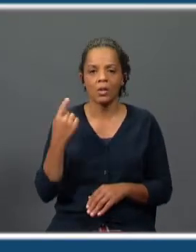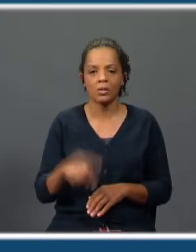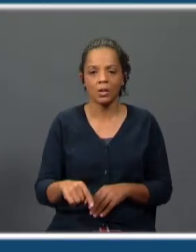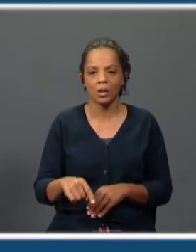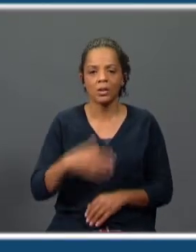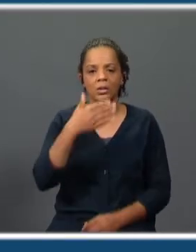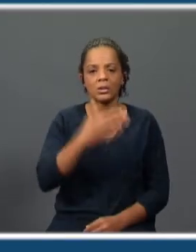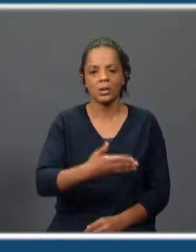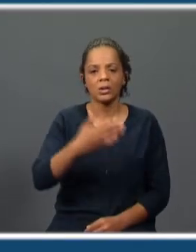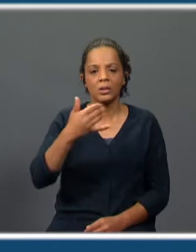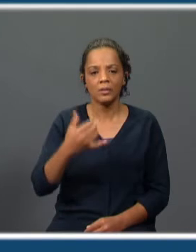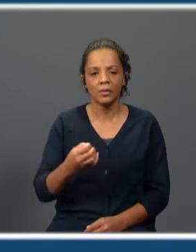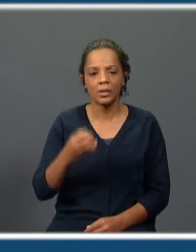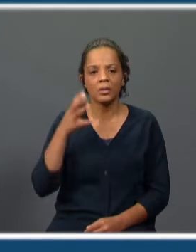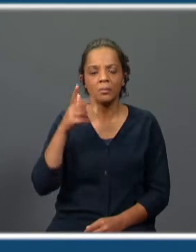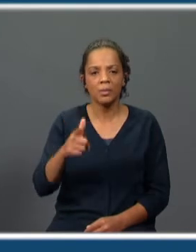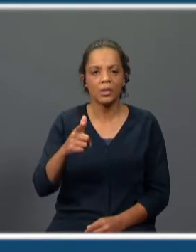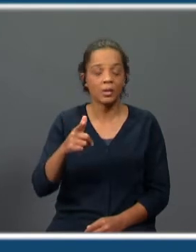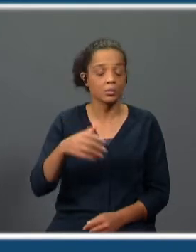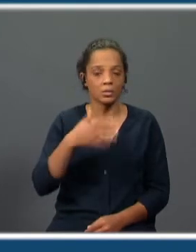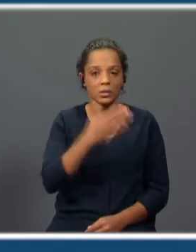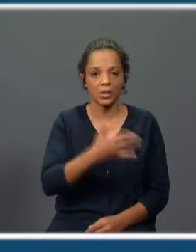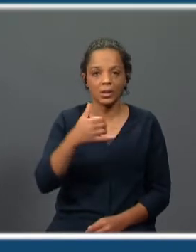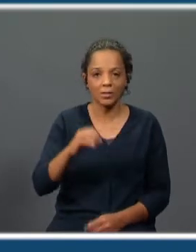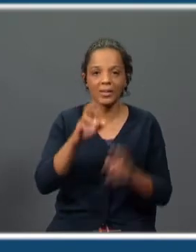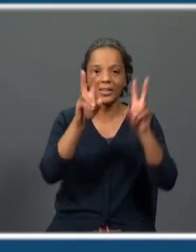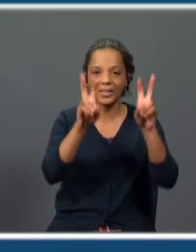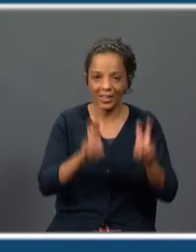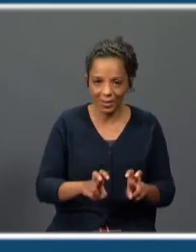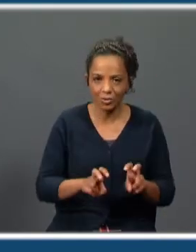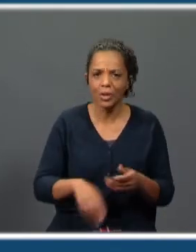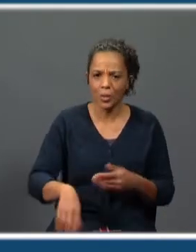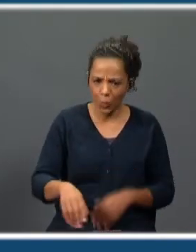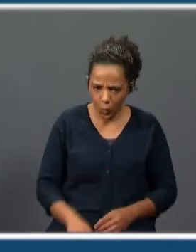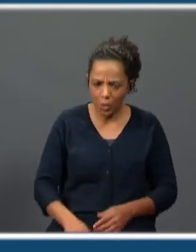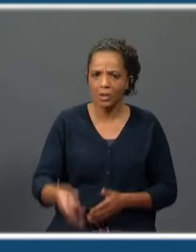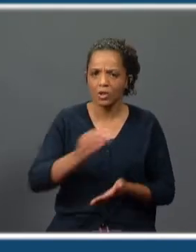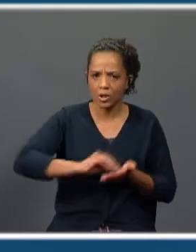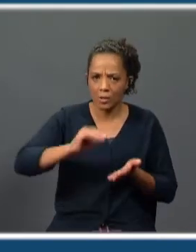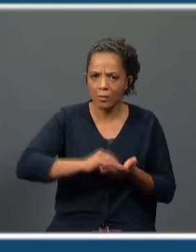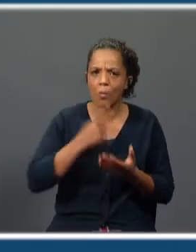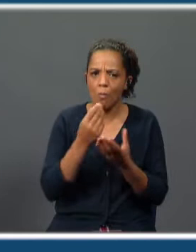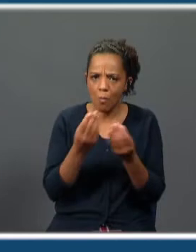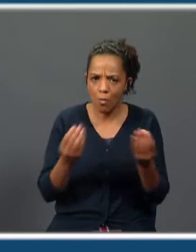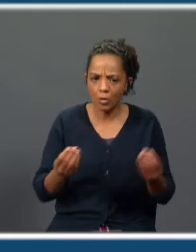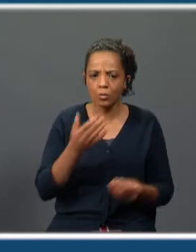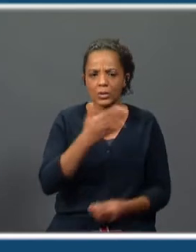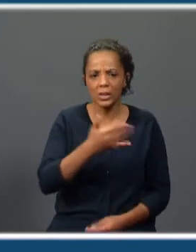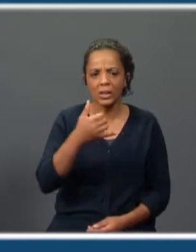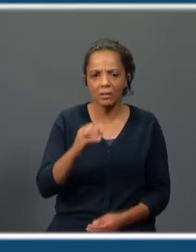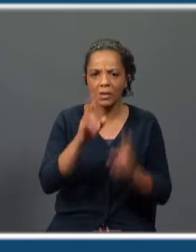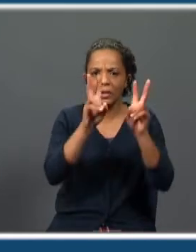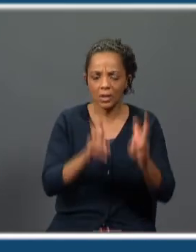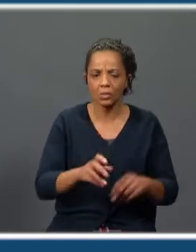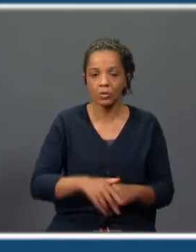de 120 títulos. Uau, já escreveu mesmo muito! E sobressai